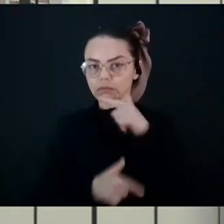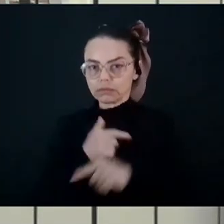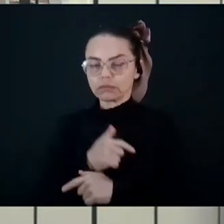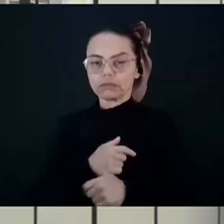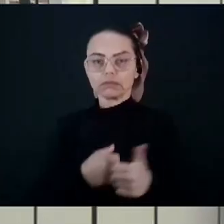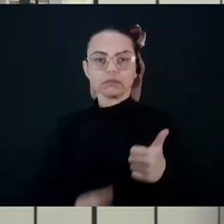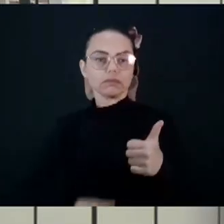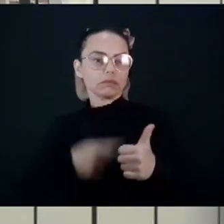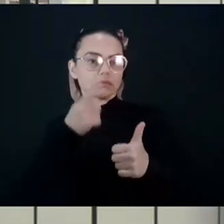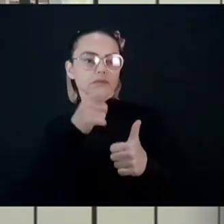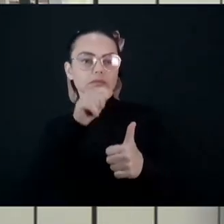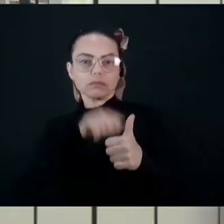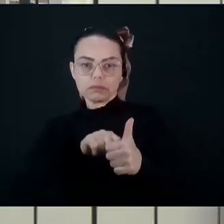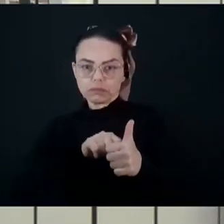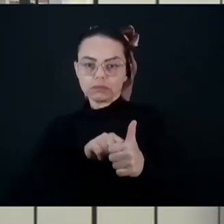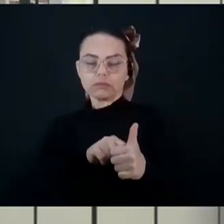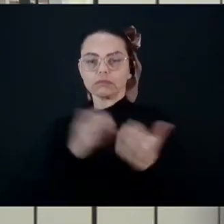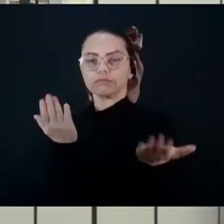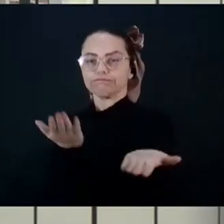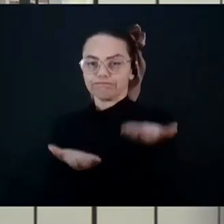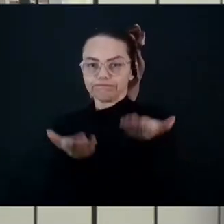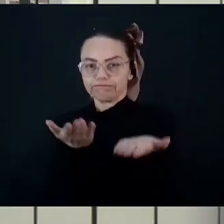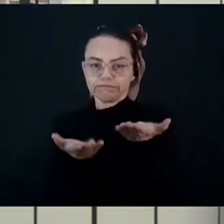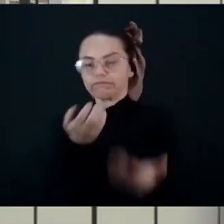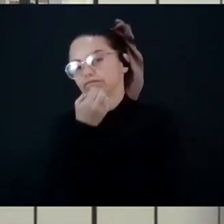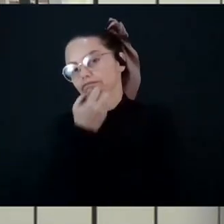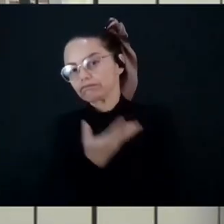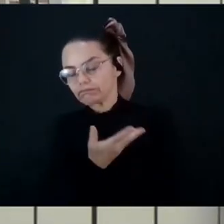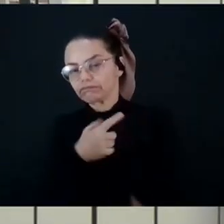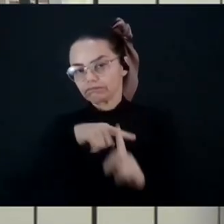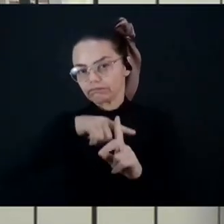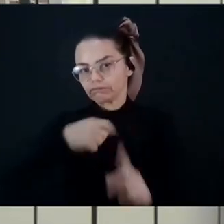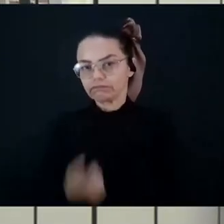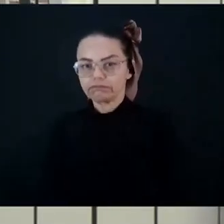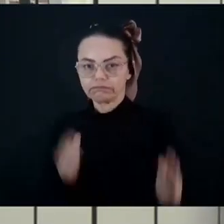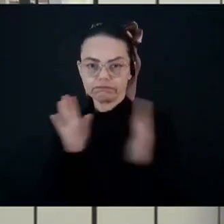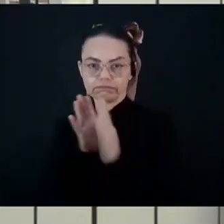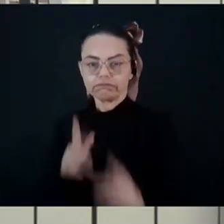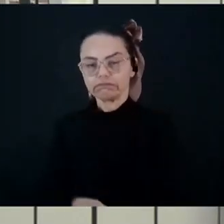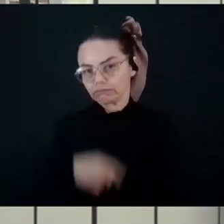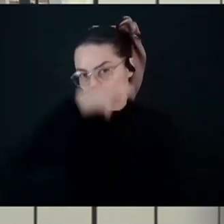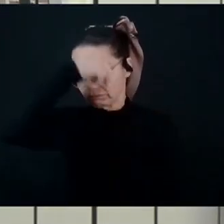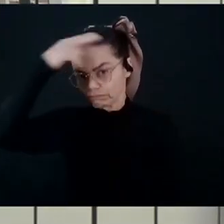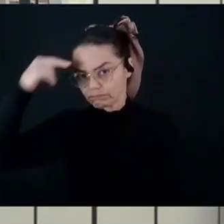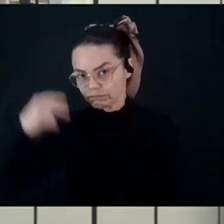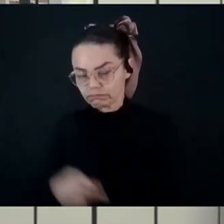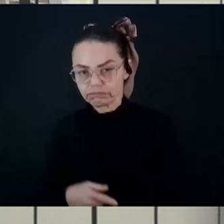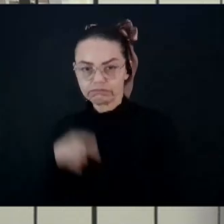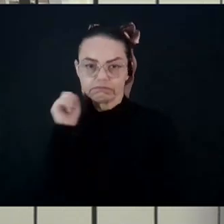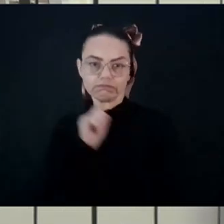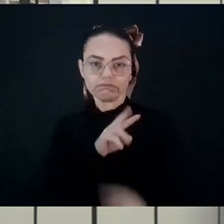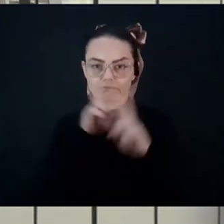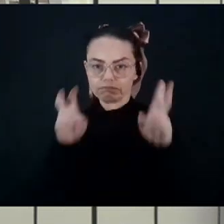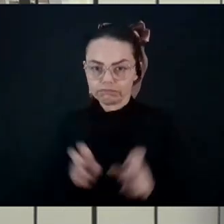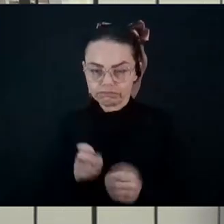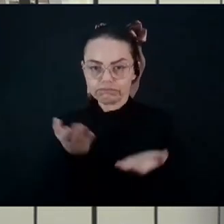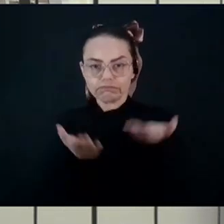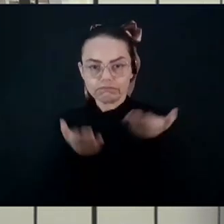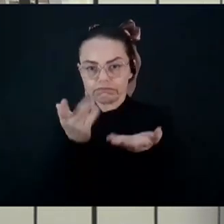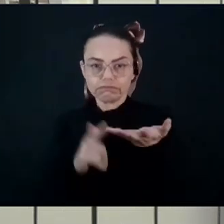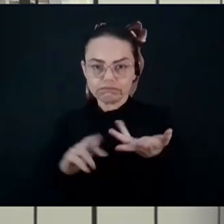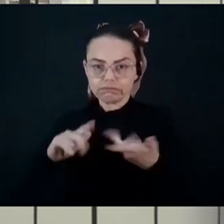um balanço positivo. O presidente da frente, o vereador Nick Schneider, abordou o balanço das reuniões e